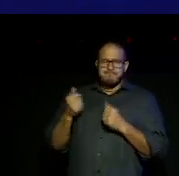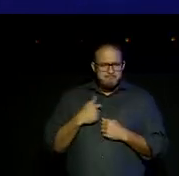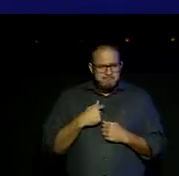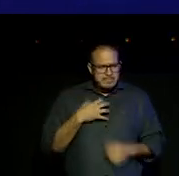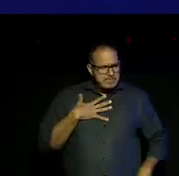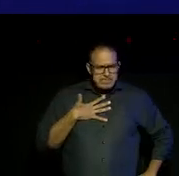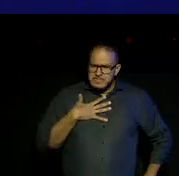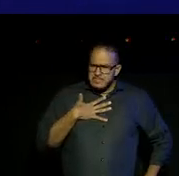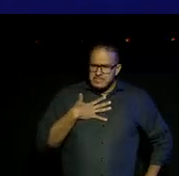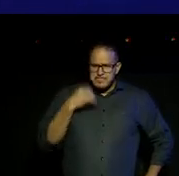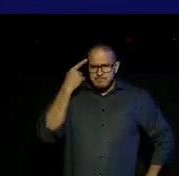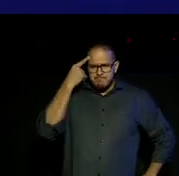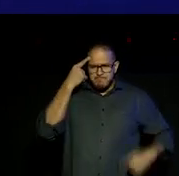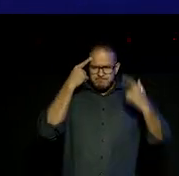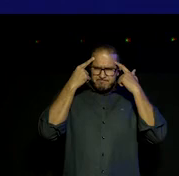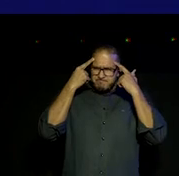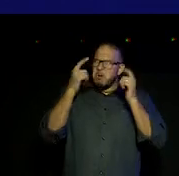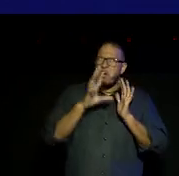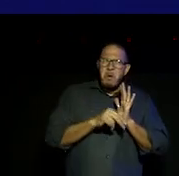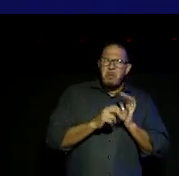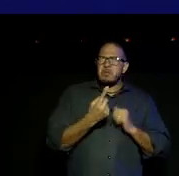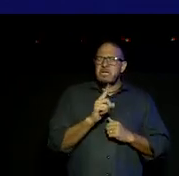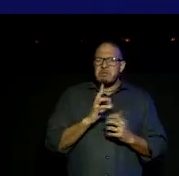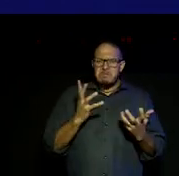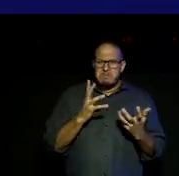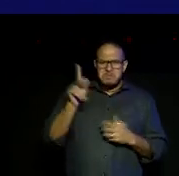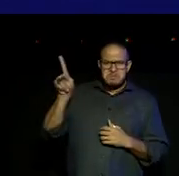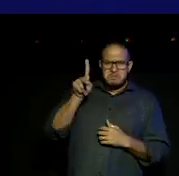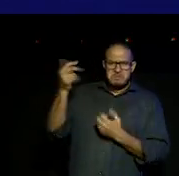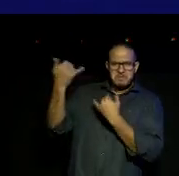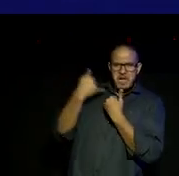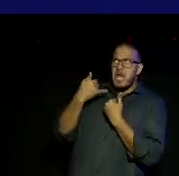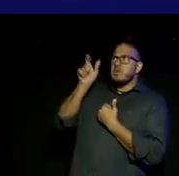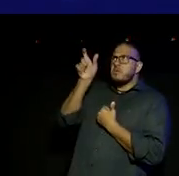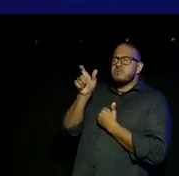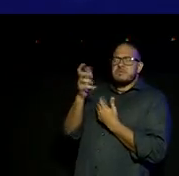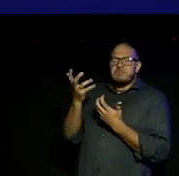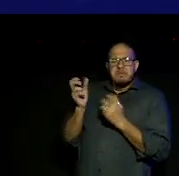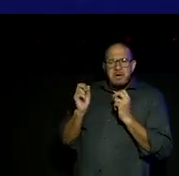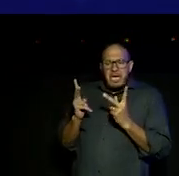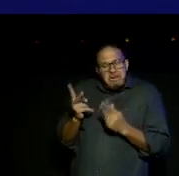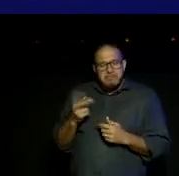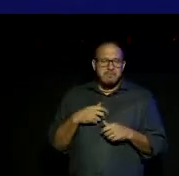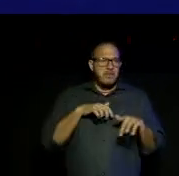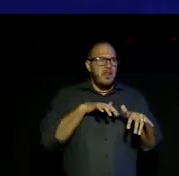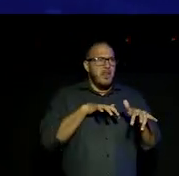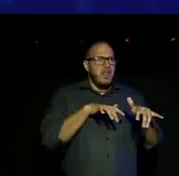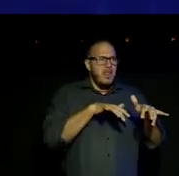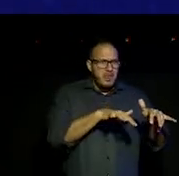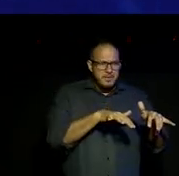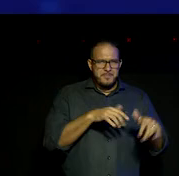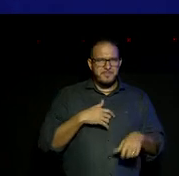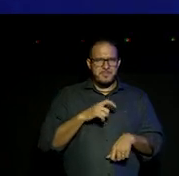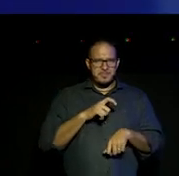passaram por aquele momento ali de indecisão, será que sim, será que não? É o mestre que está mandando, vamos lá, e foram embora. Quando ele